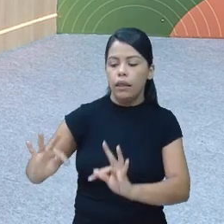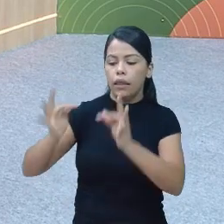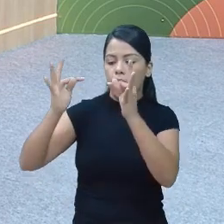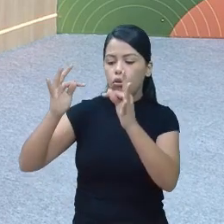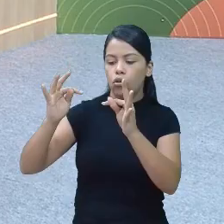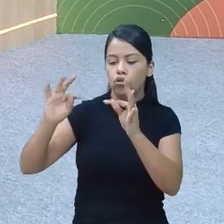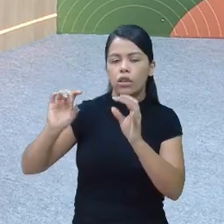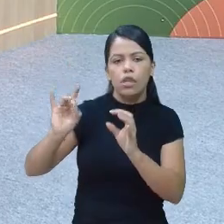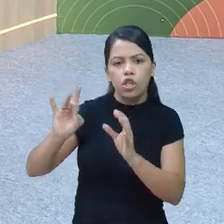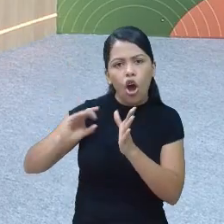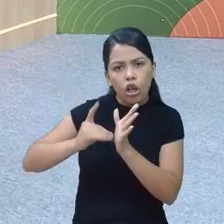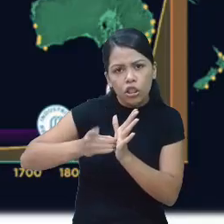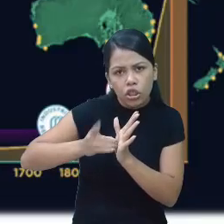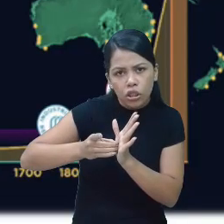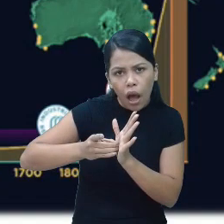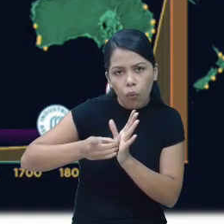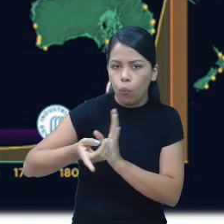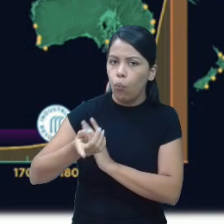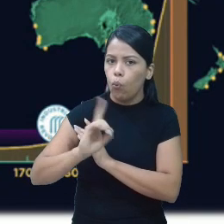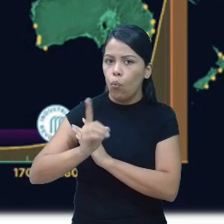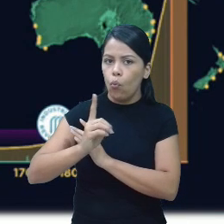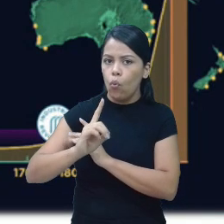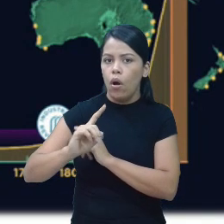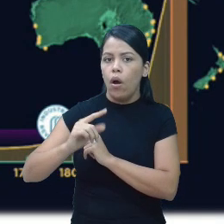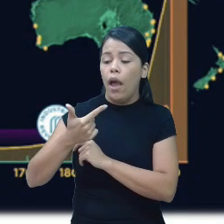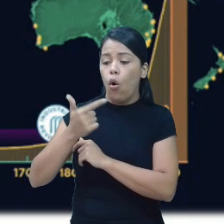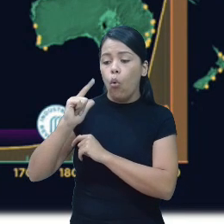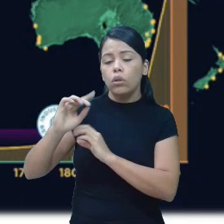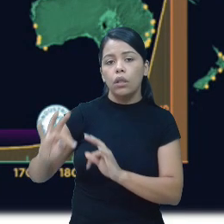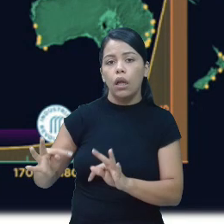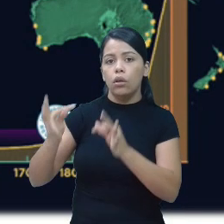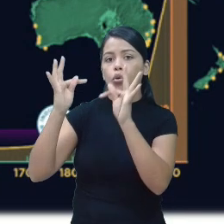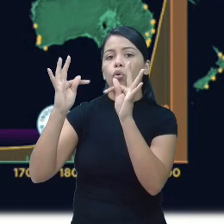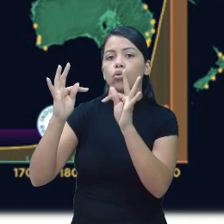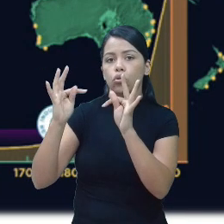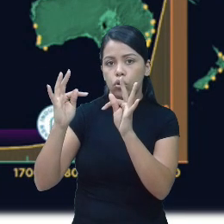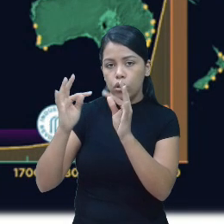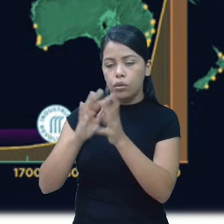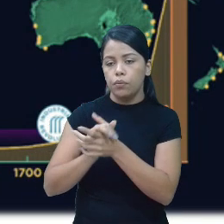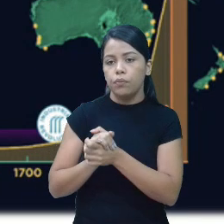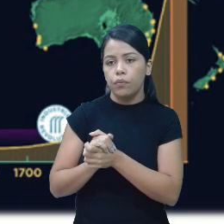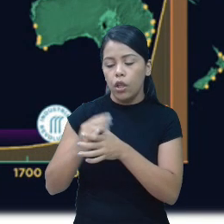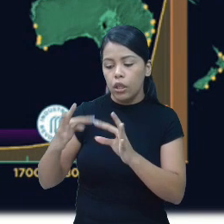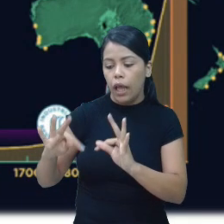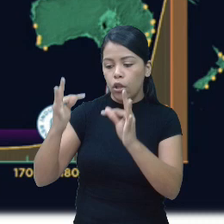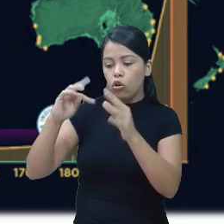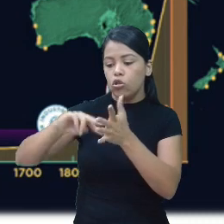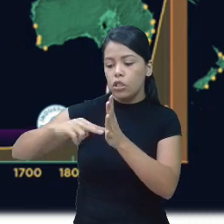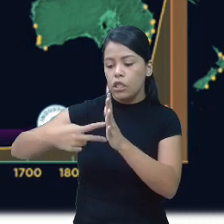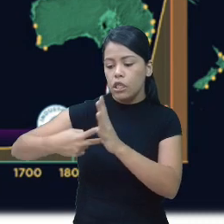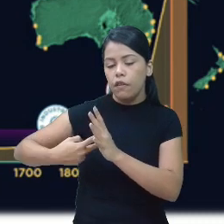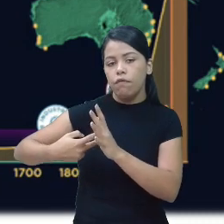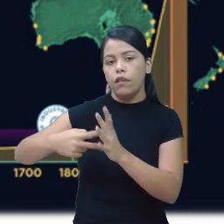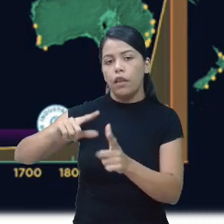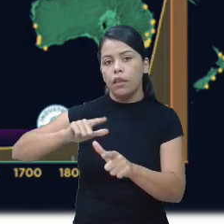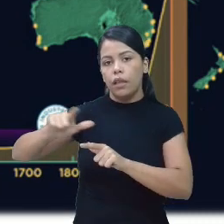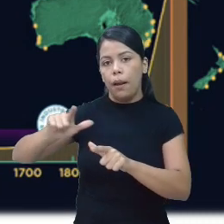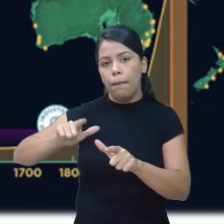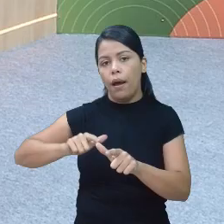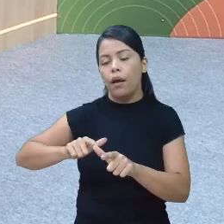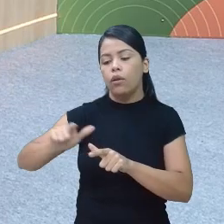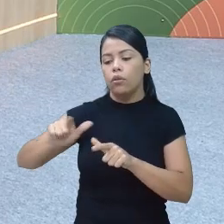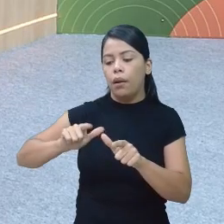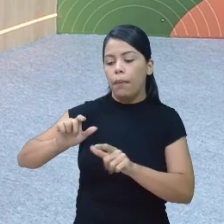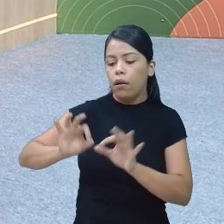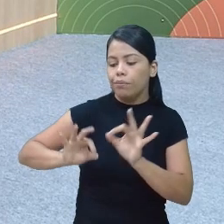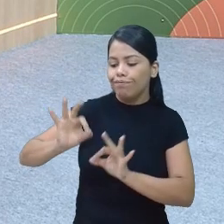certo? Outro ponto aqui, ó, navegação, que aí você tem uma coisa bem parecida com o que a gente utiliza hoje na rede